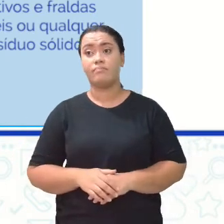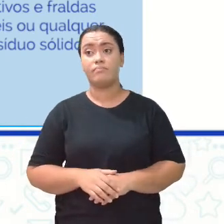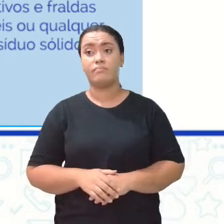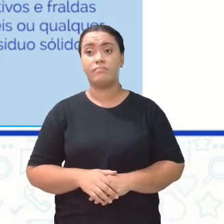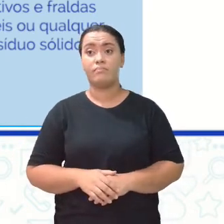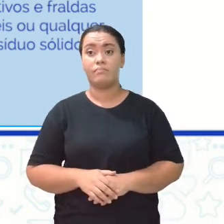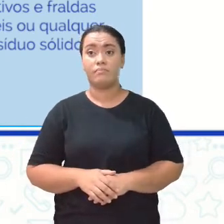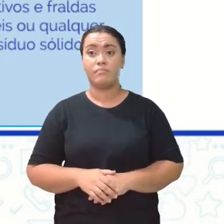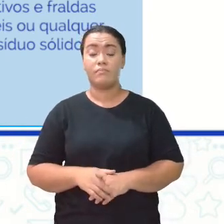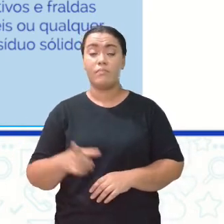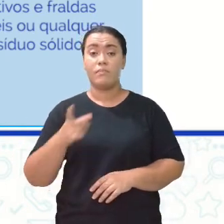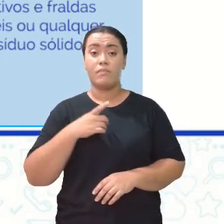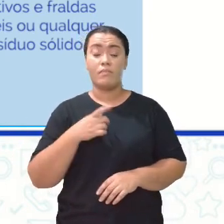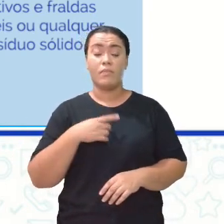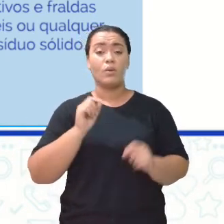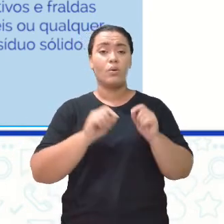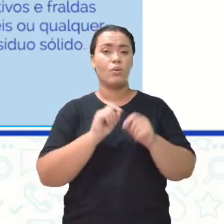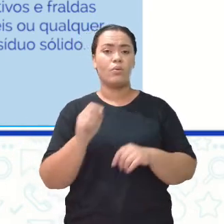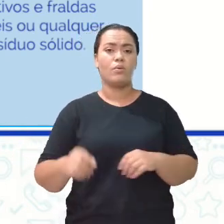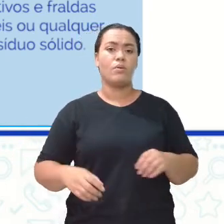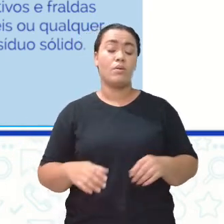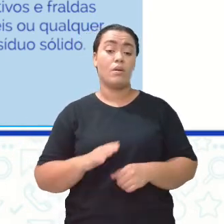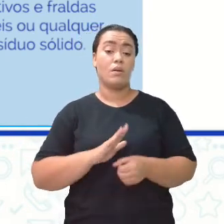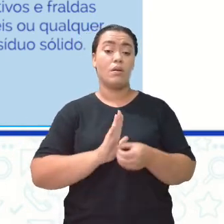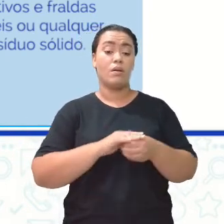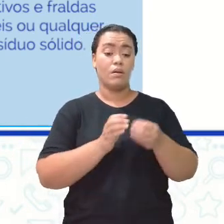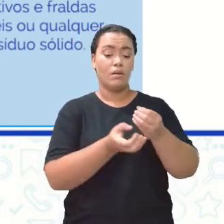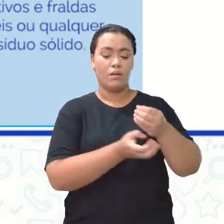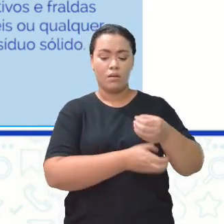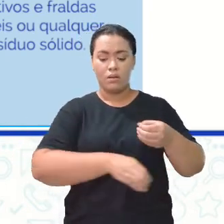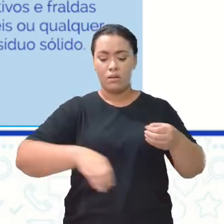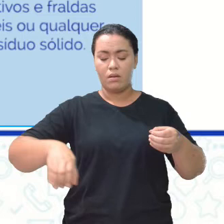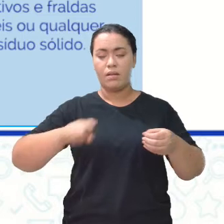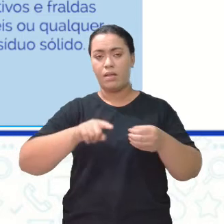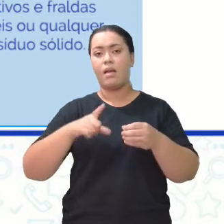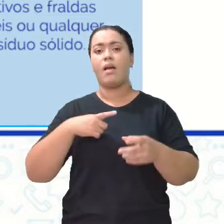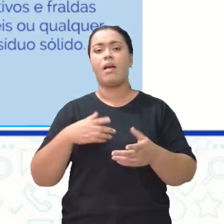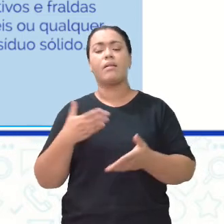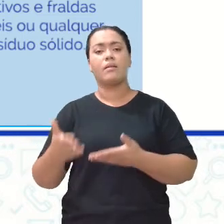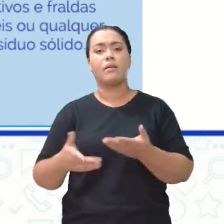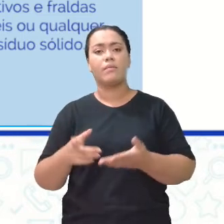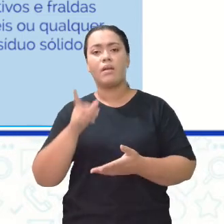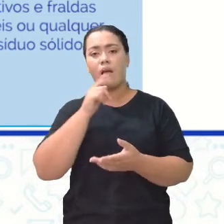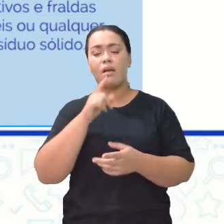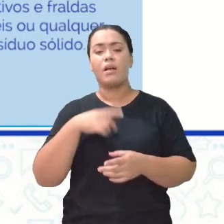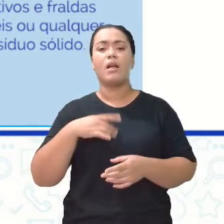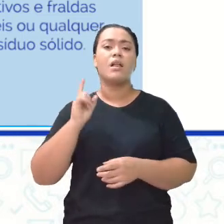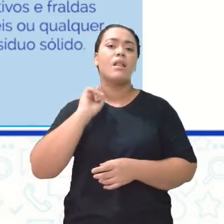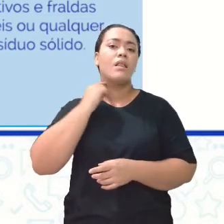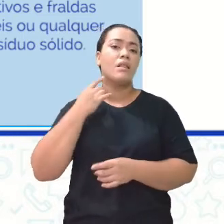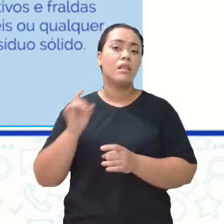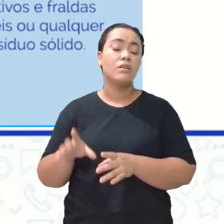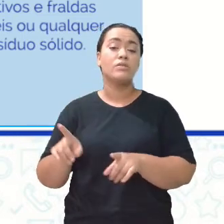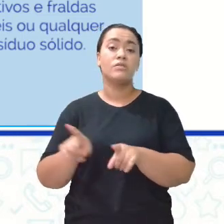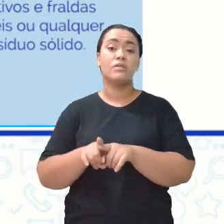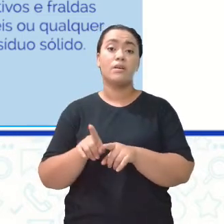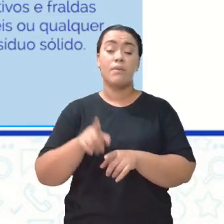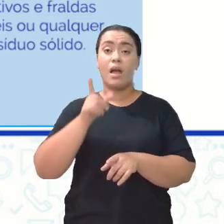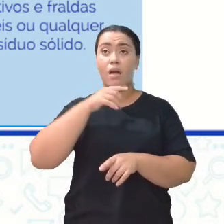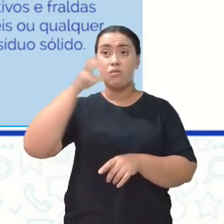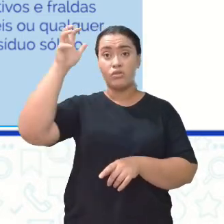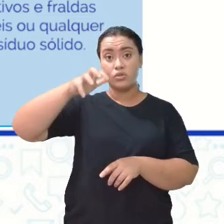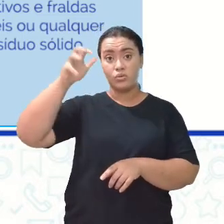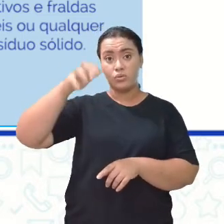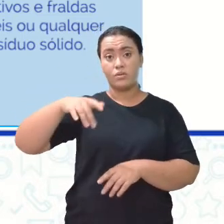Que o saneamento básico é formado por 4 segmentos de atuação: tratamento da água, esgoto de lixo e da água pluvial. Cada um possui